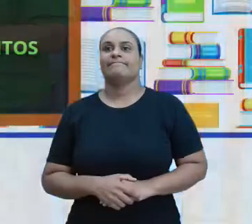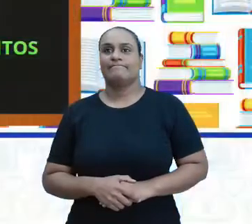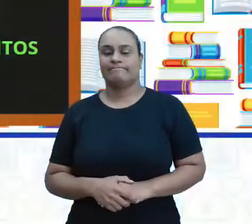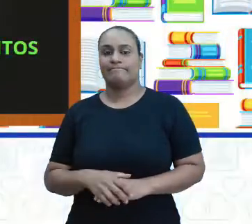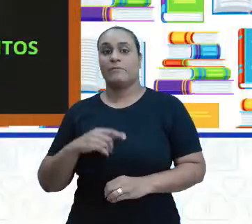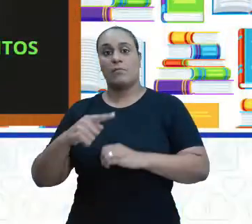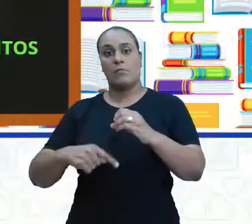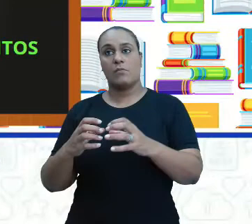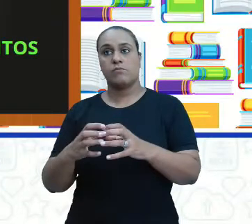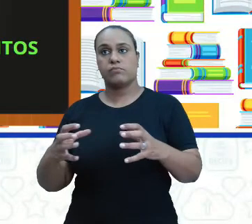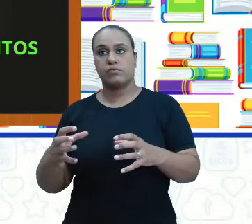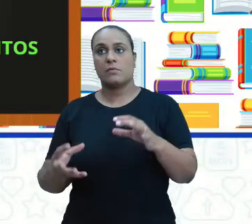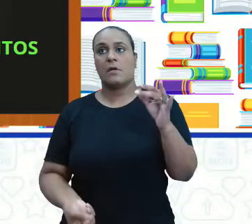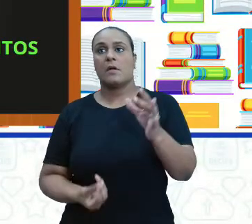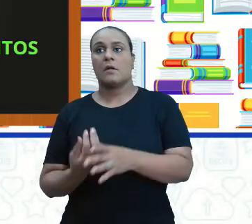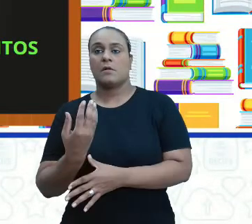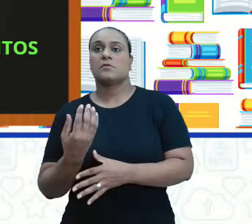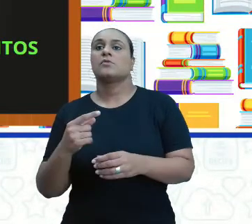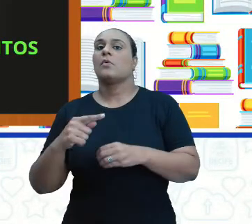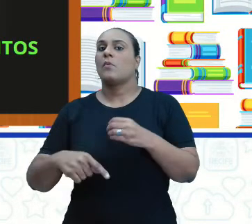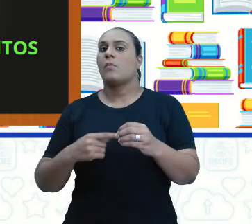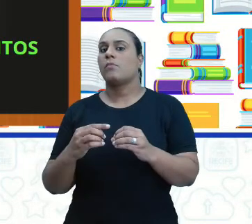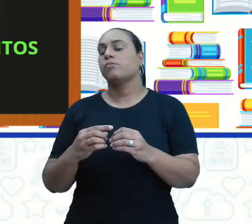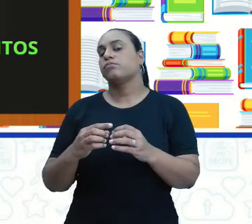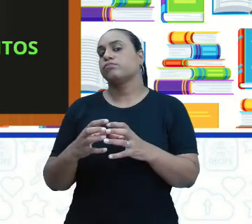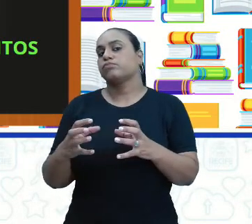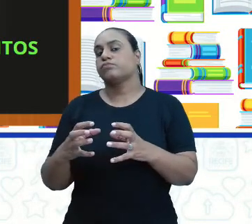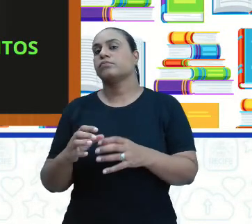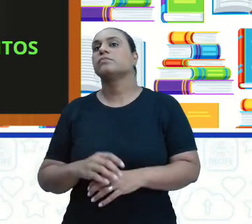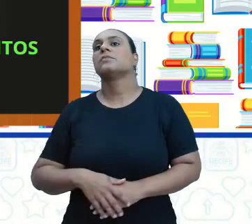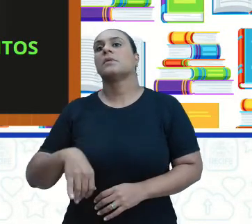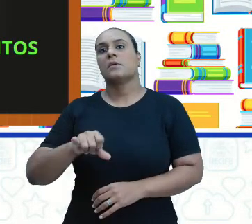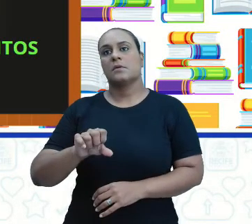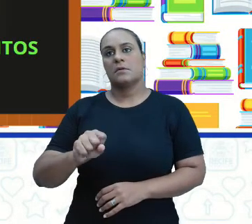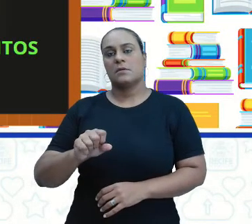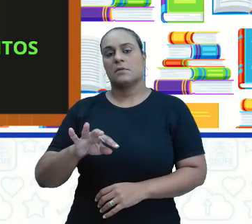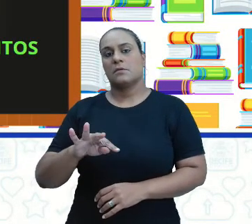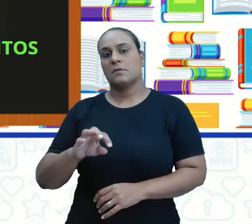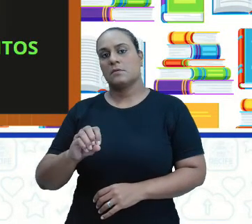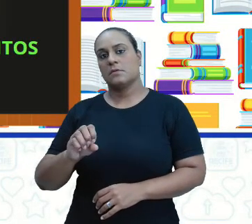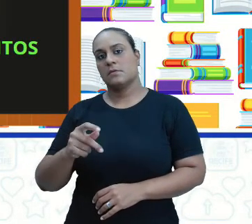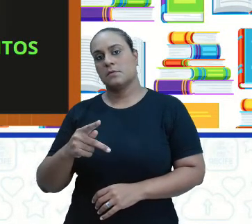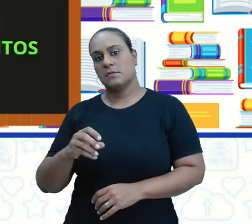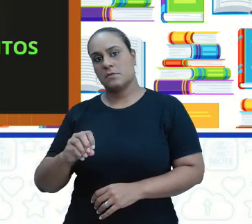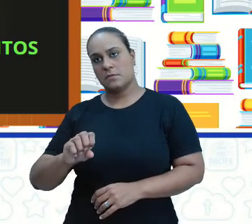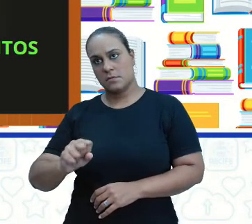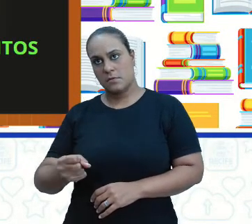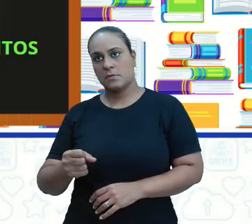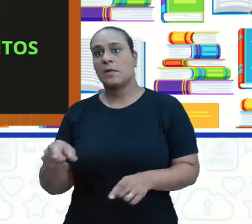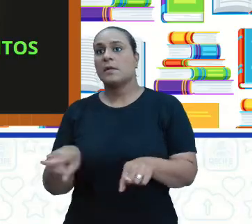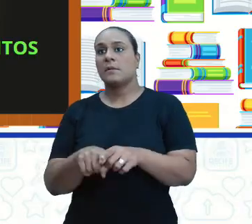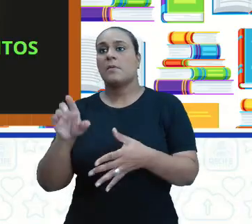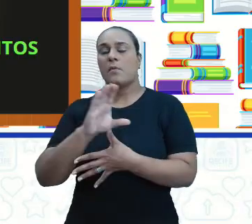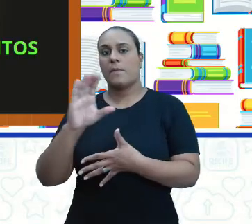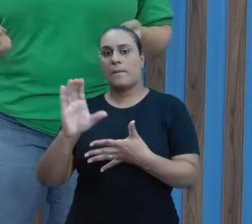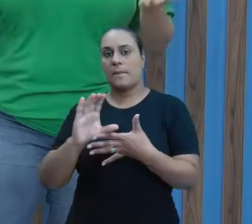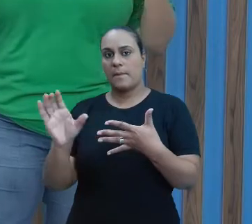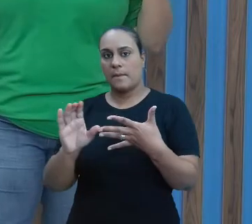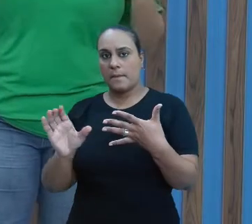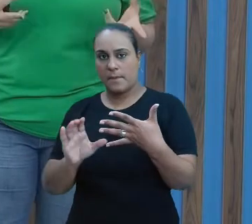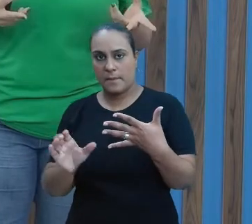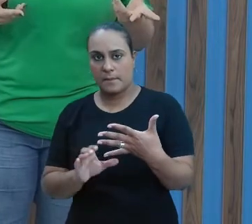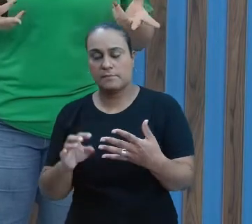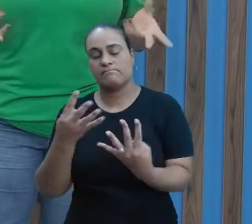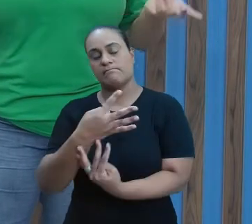Elemento químico, origem dos elementos, dos nomes dos elementos, os isótopos e a classificação periódica dos elementos.